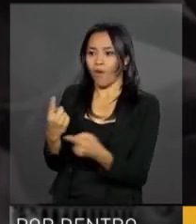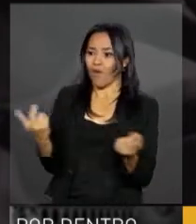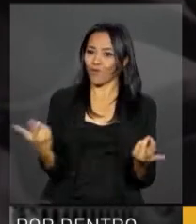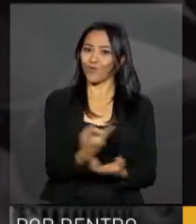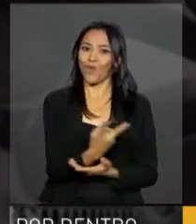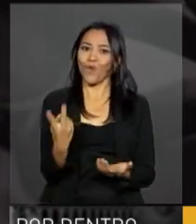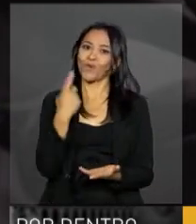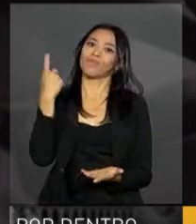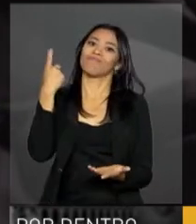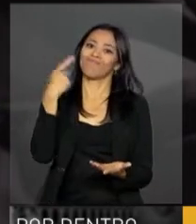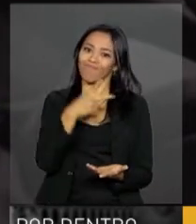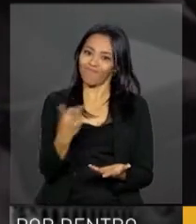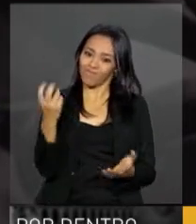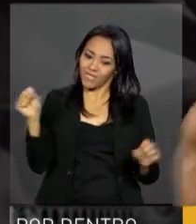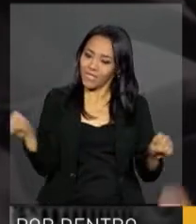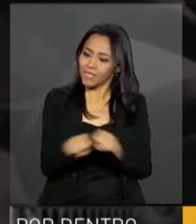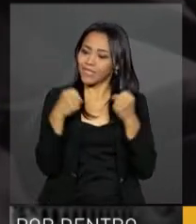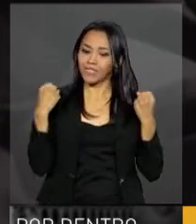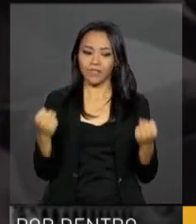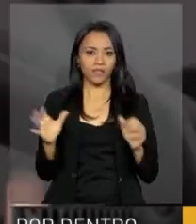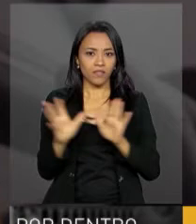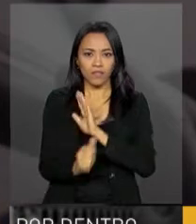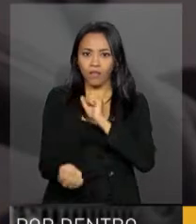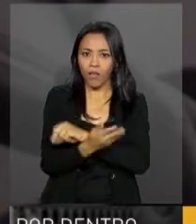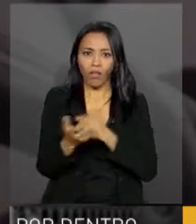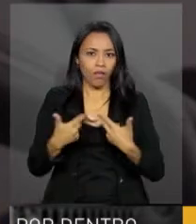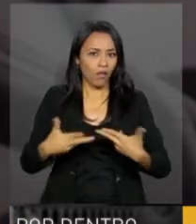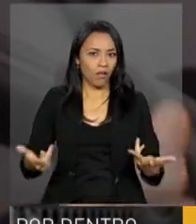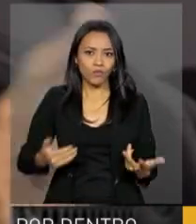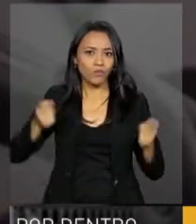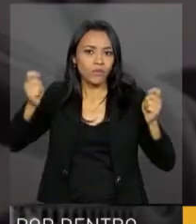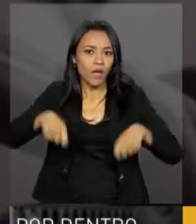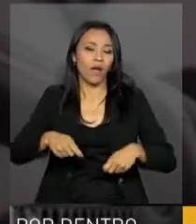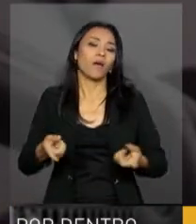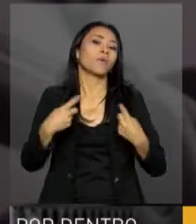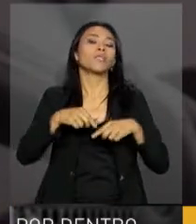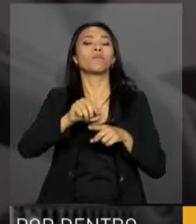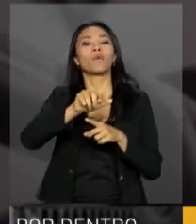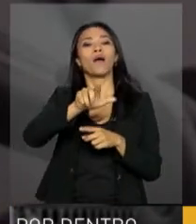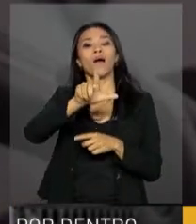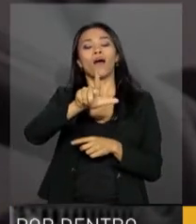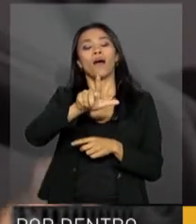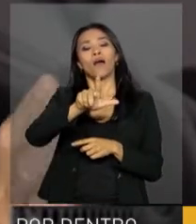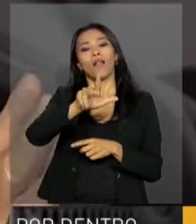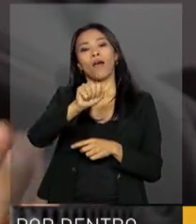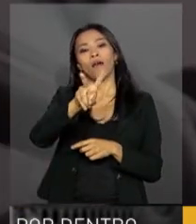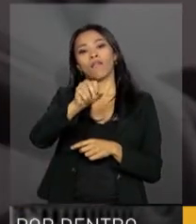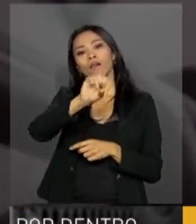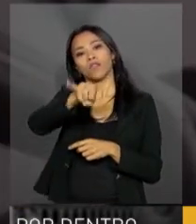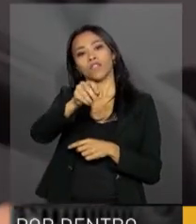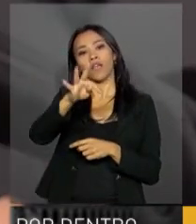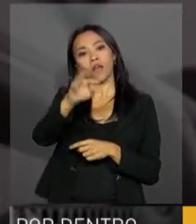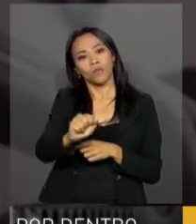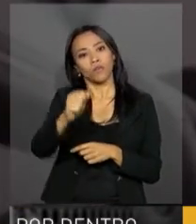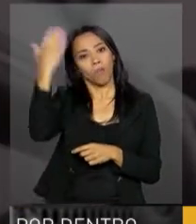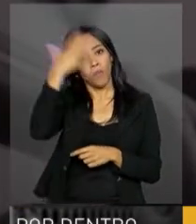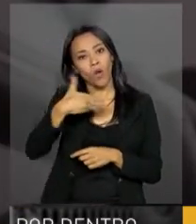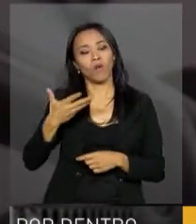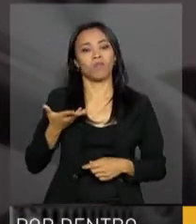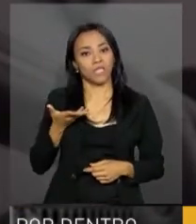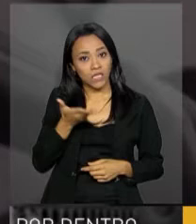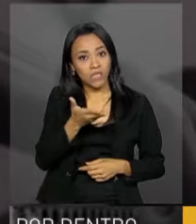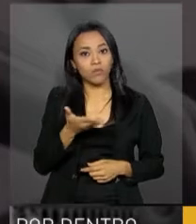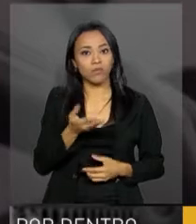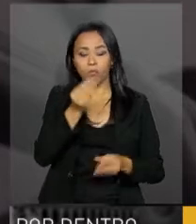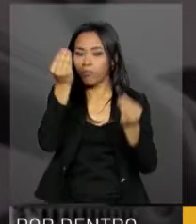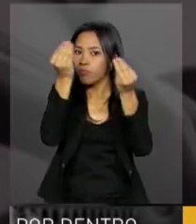casamento. Nós temos que quebrar esse casamento, mostrar que esse casamento não vale a pena. A Operação Lava Jato e as outras revelam o ônus que é